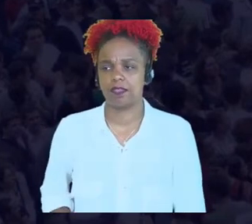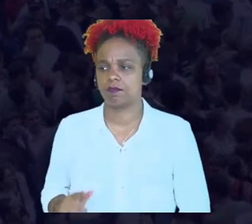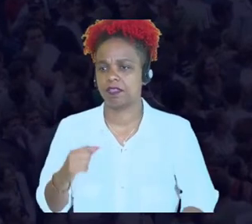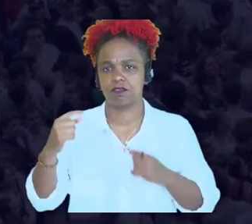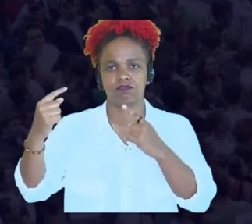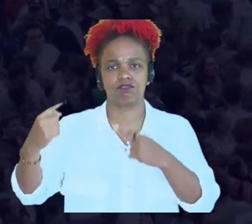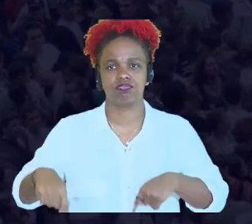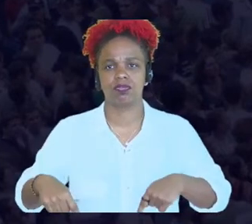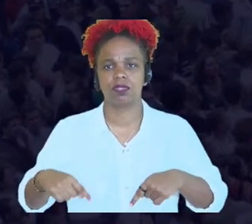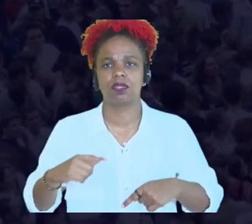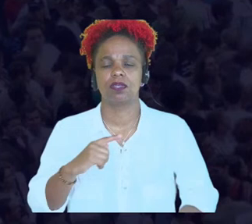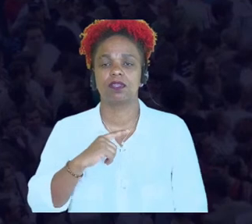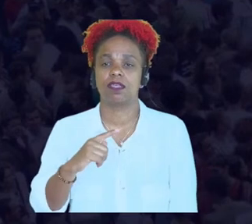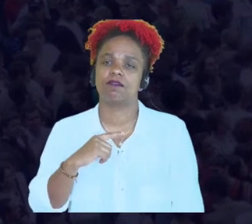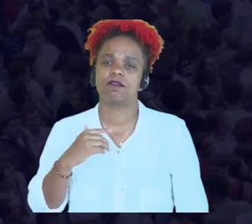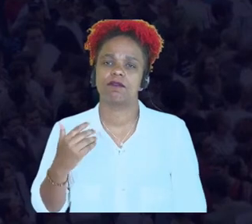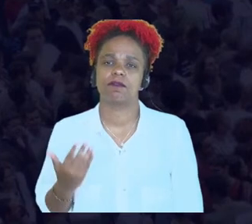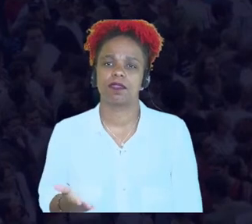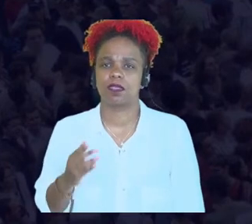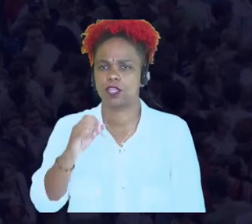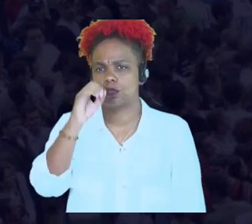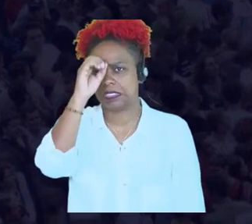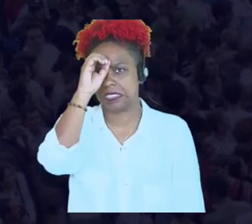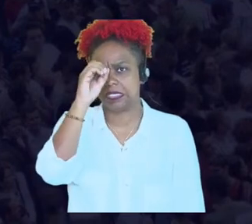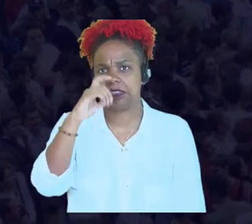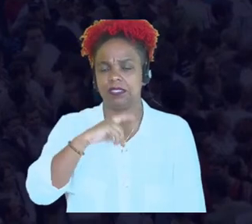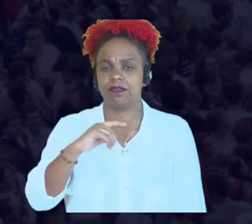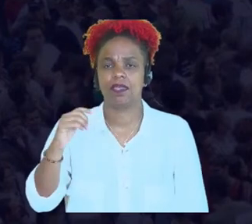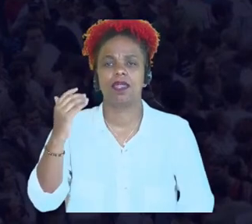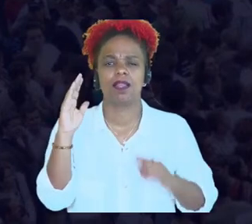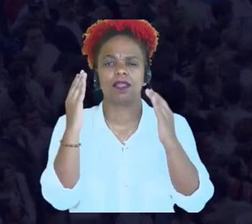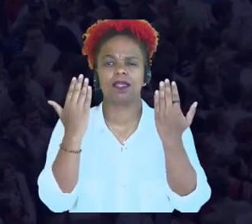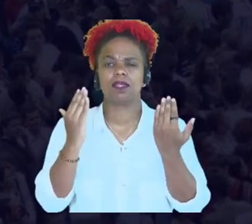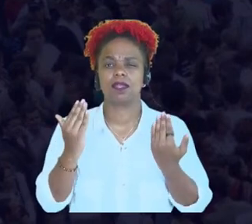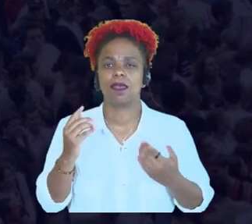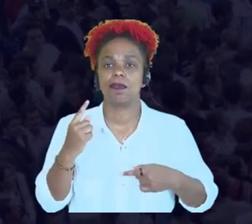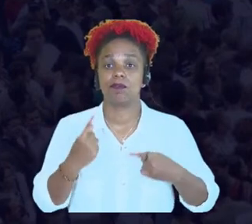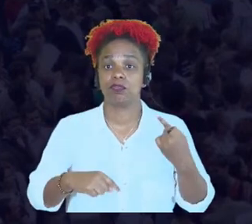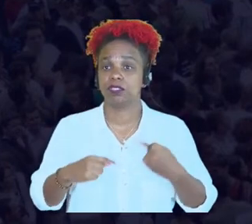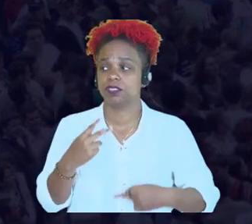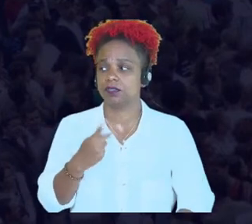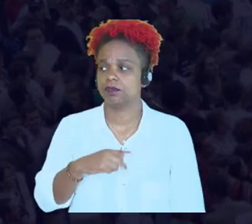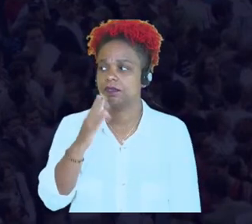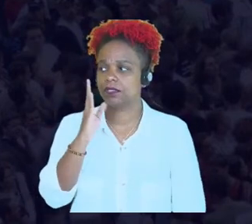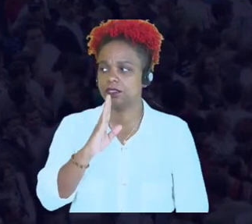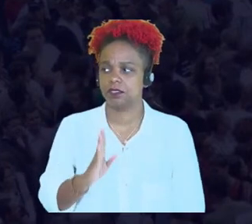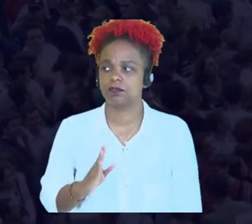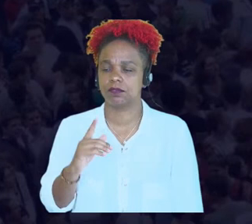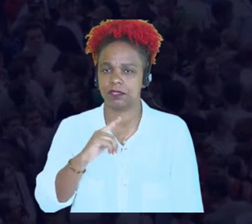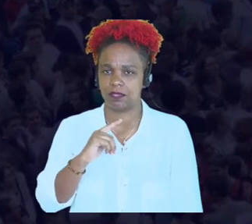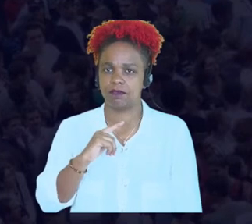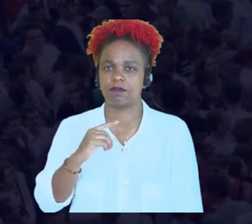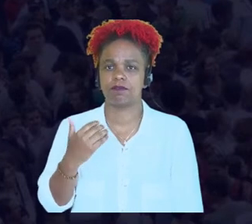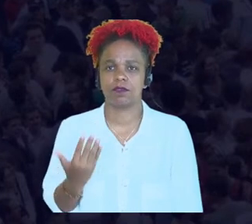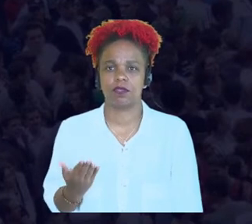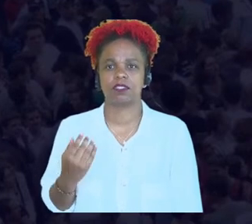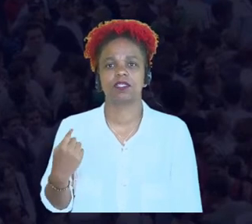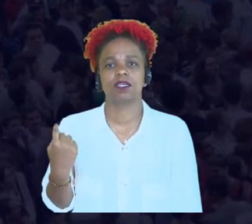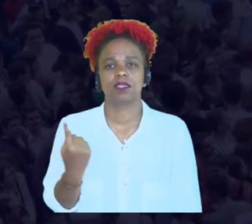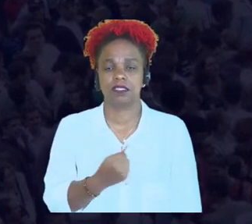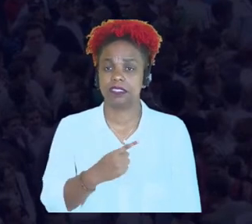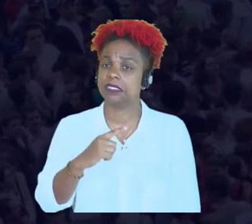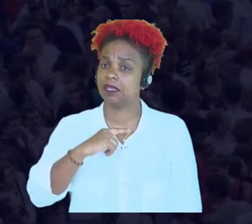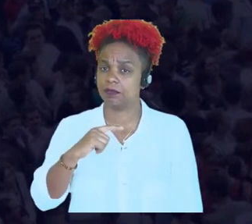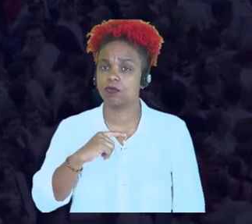seria, no mínimo, inocente da parte de quem analisa a política brasileira há algum tempo. A gente tem muitos desses que